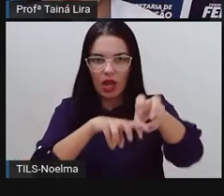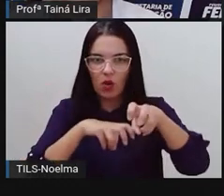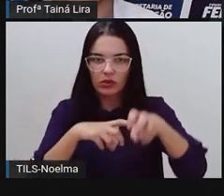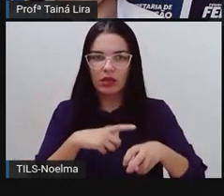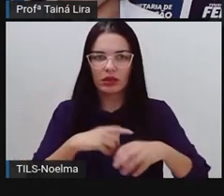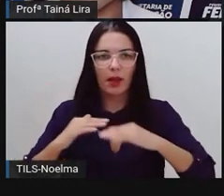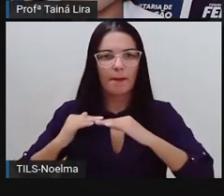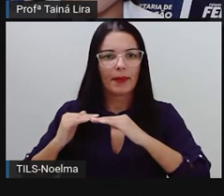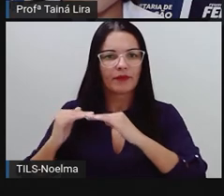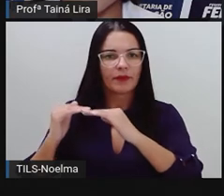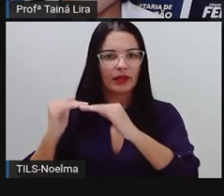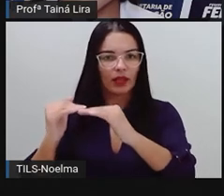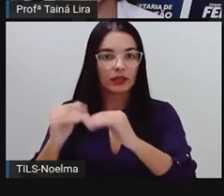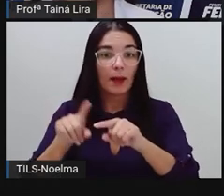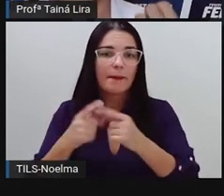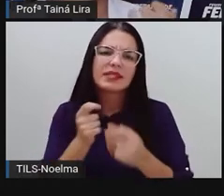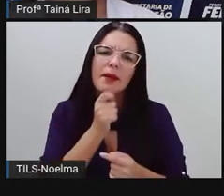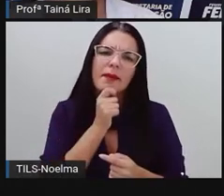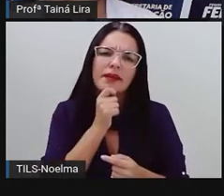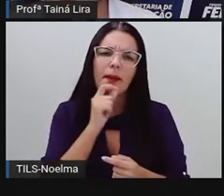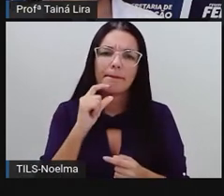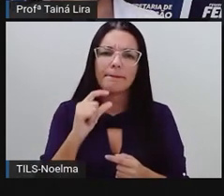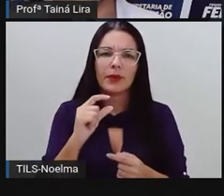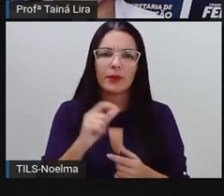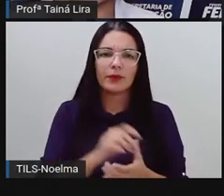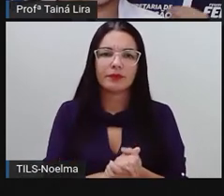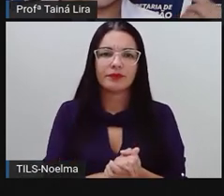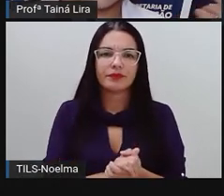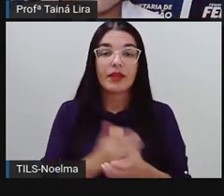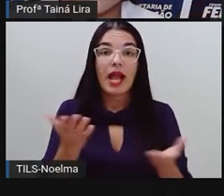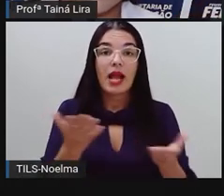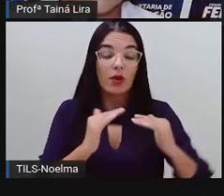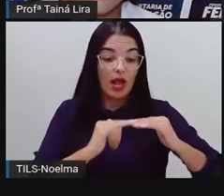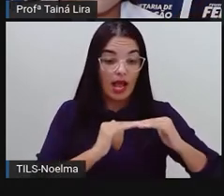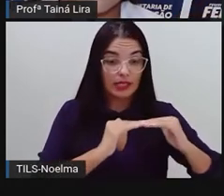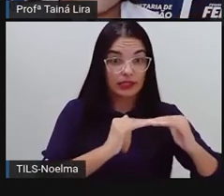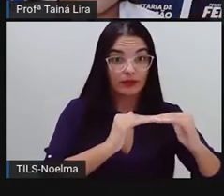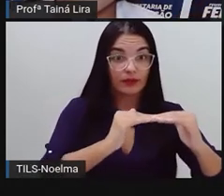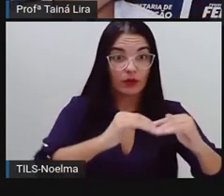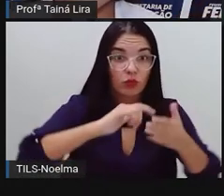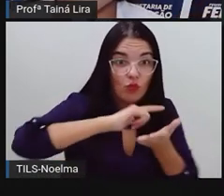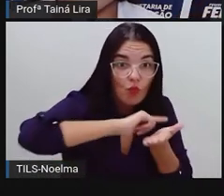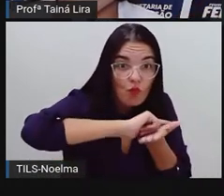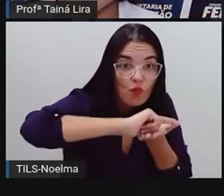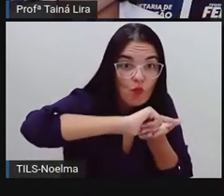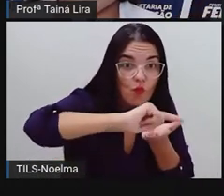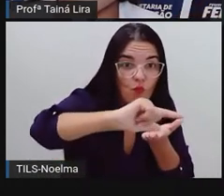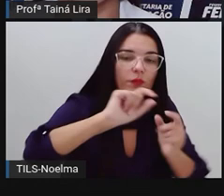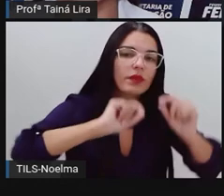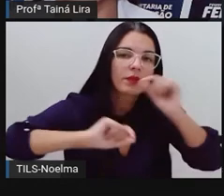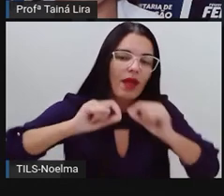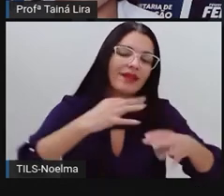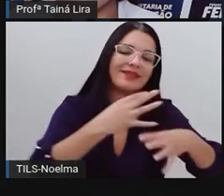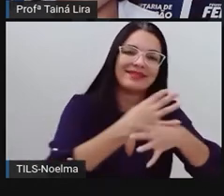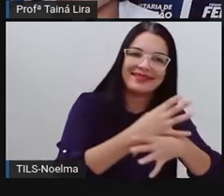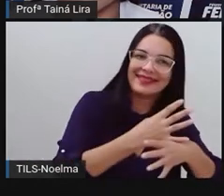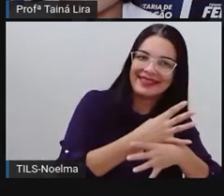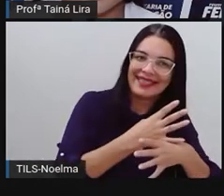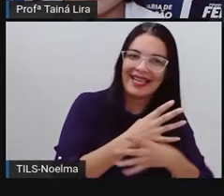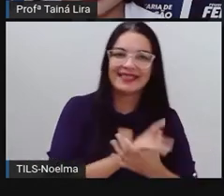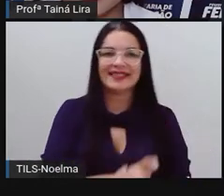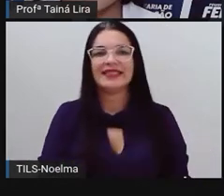são pavimentadas certo asfalto a gente encontra muito aí na zona urbana né na